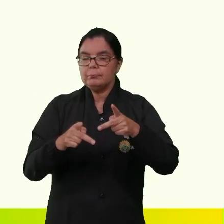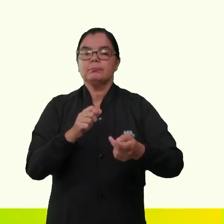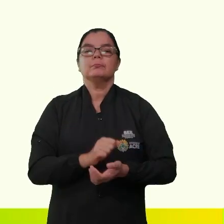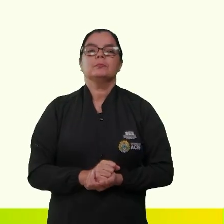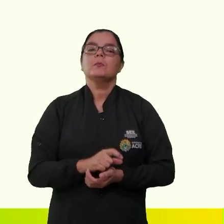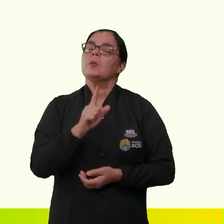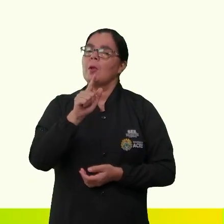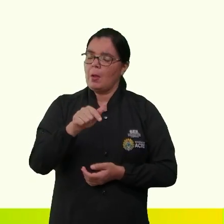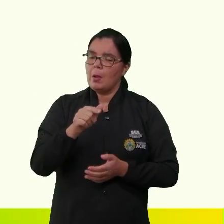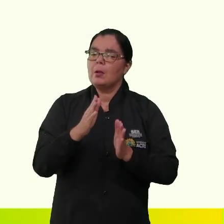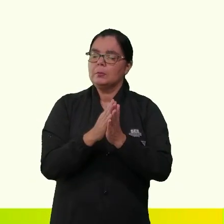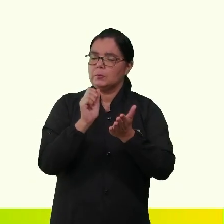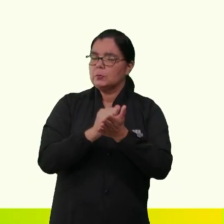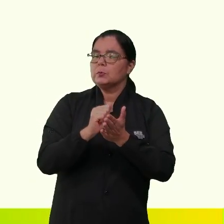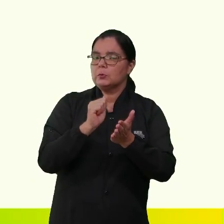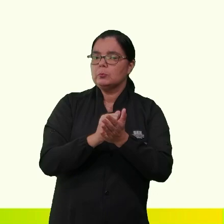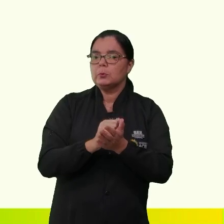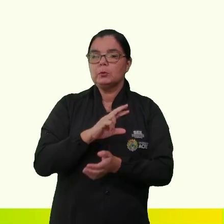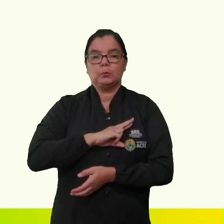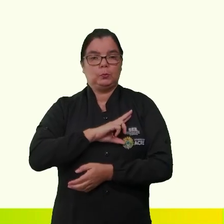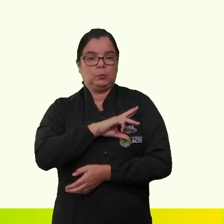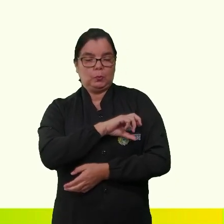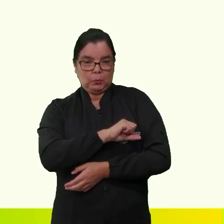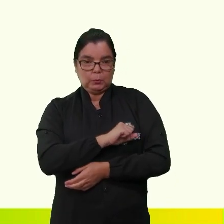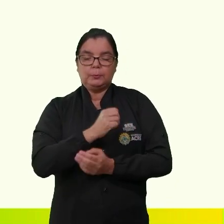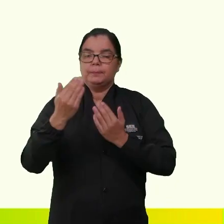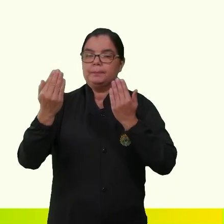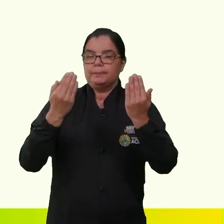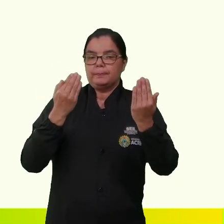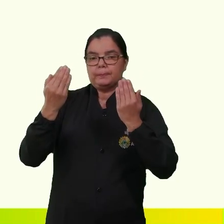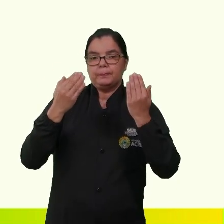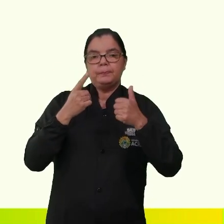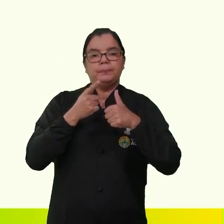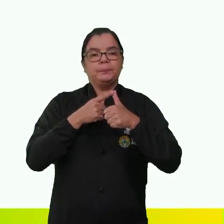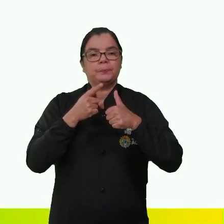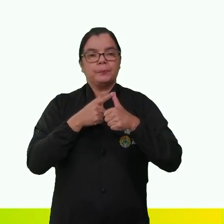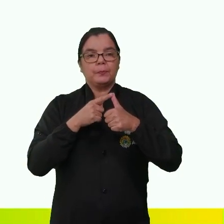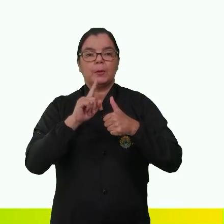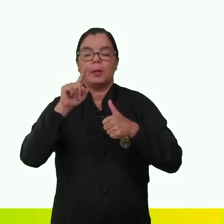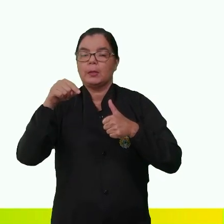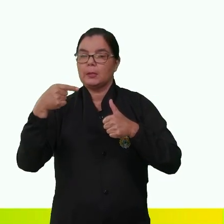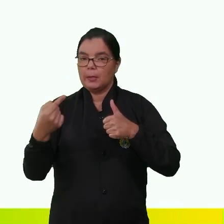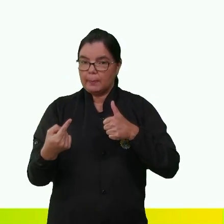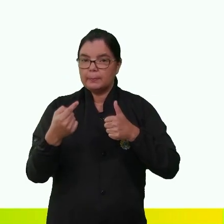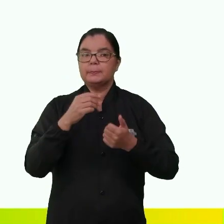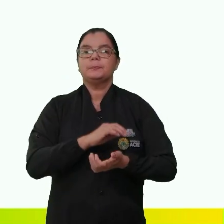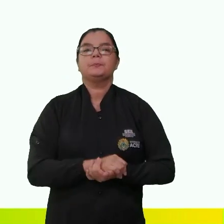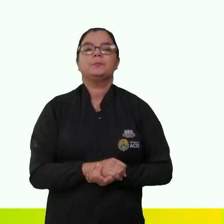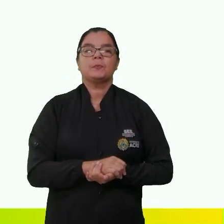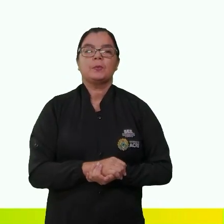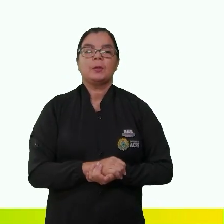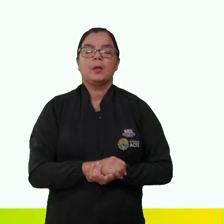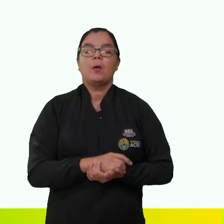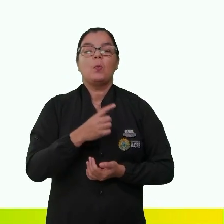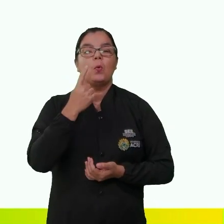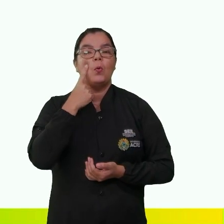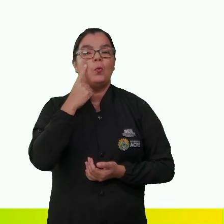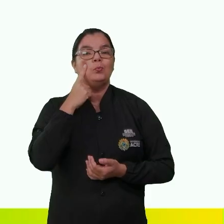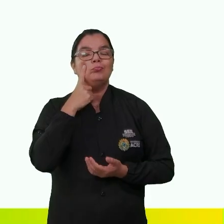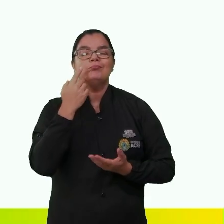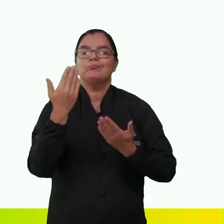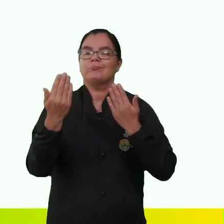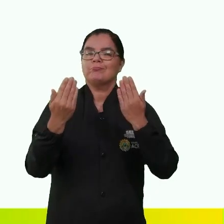aqui é uma obra do romantismo. Então, a gente faz a comparação primeiro dessa, para em seguida fazer